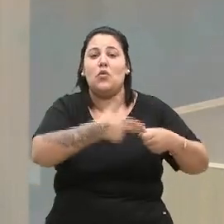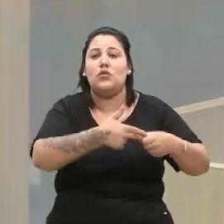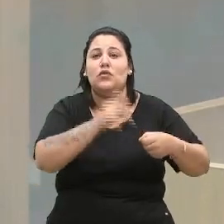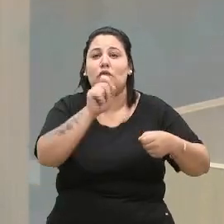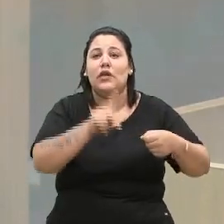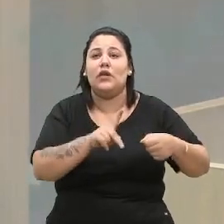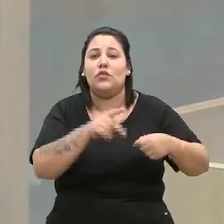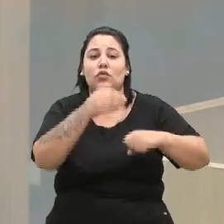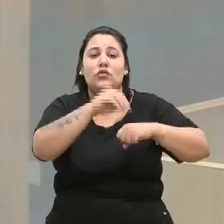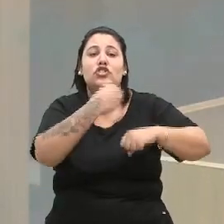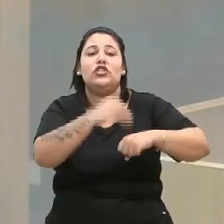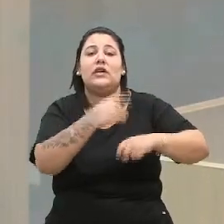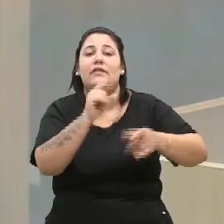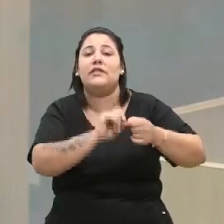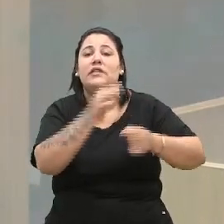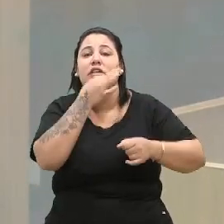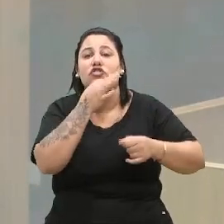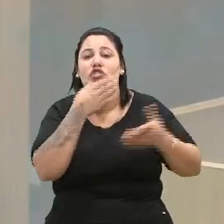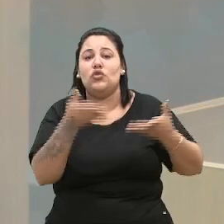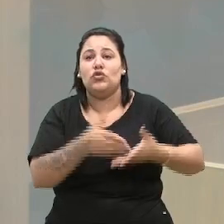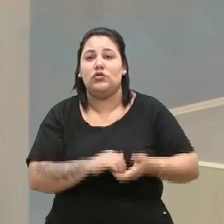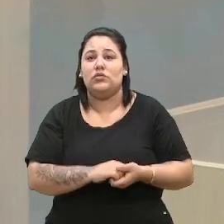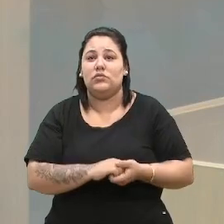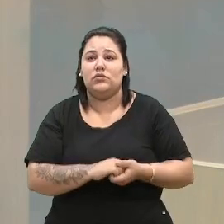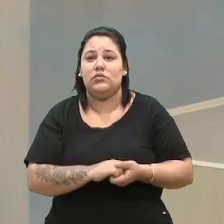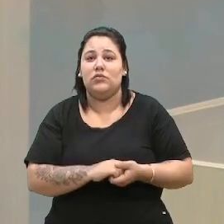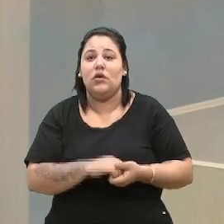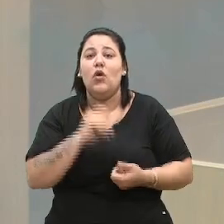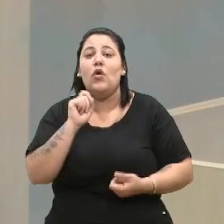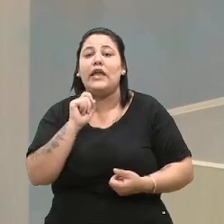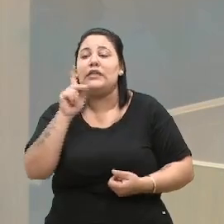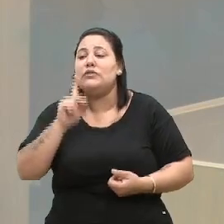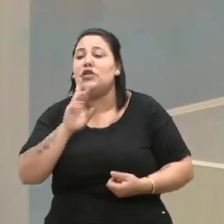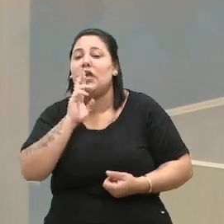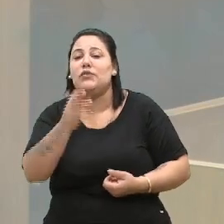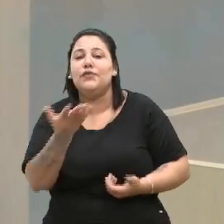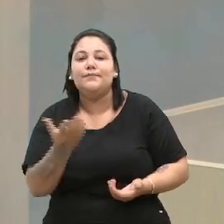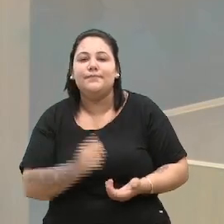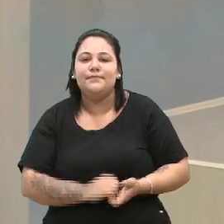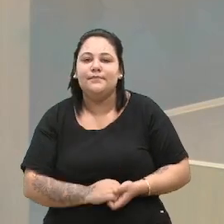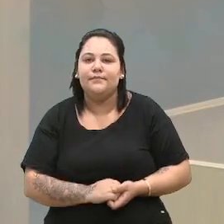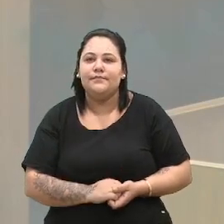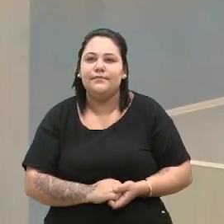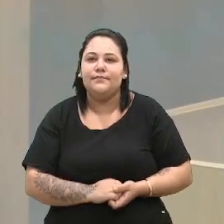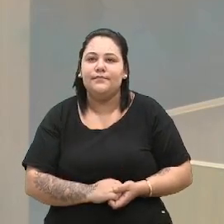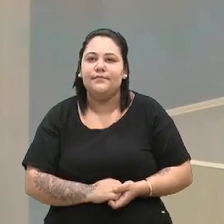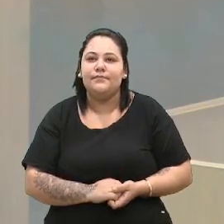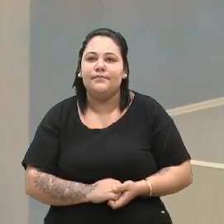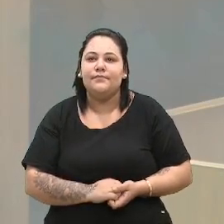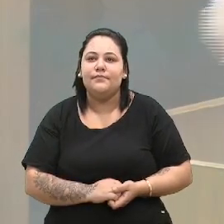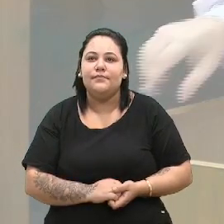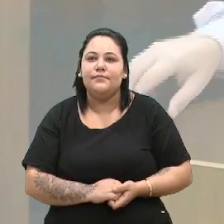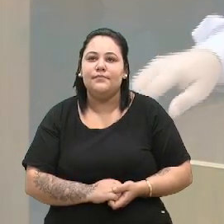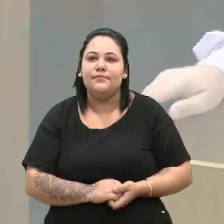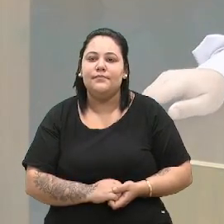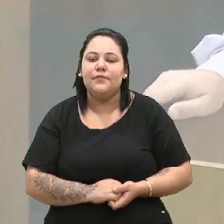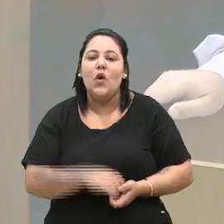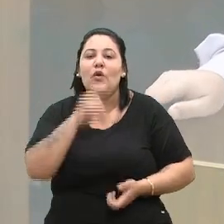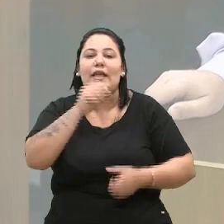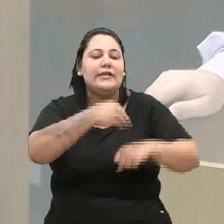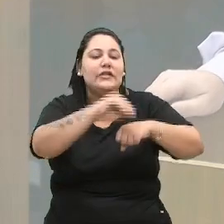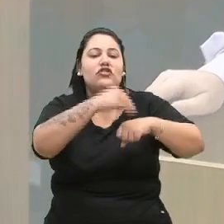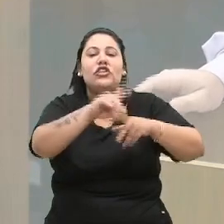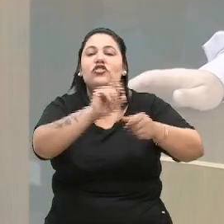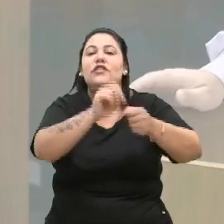hoje em Caxias? O que as pessoas dirão? Quem é o perguntado, o que ele vai indicar para fazer em